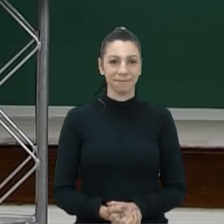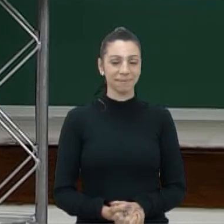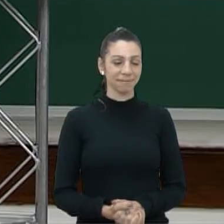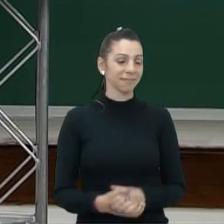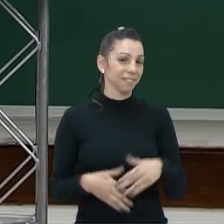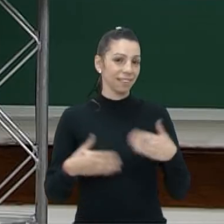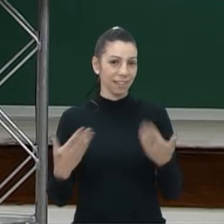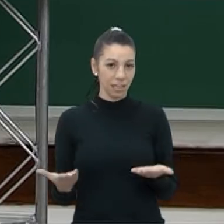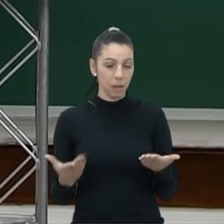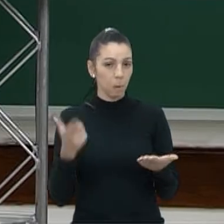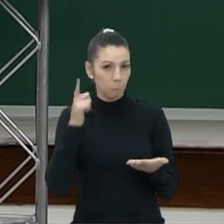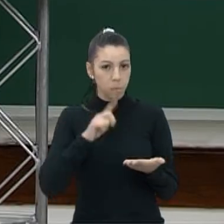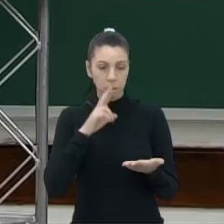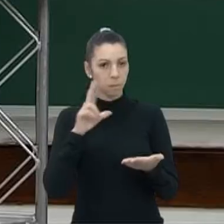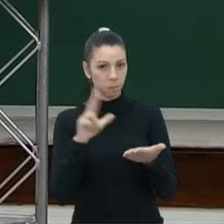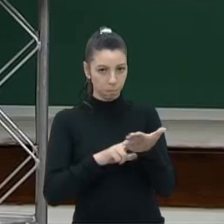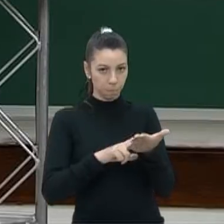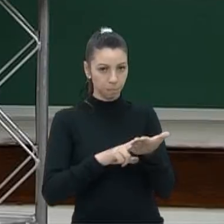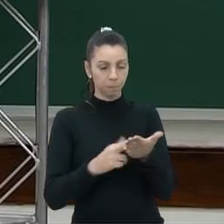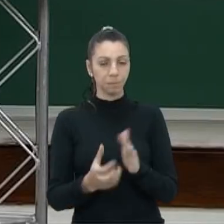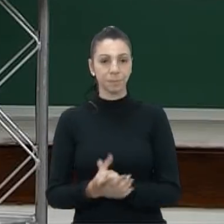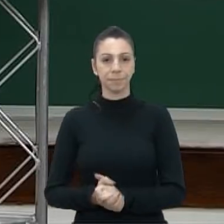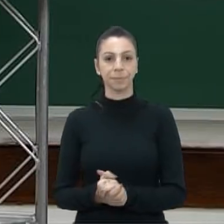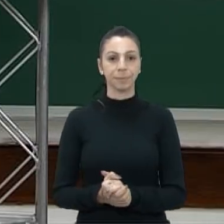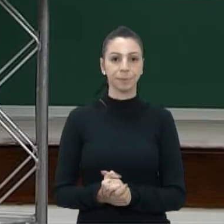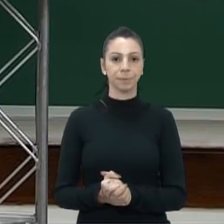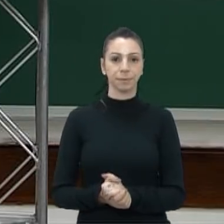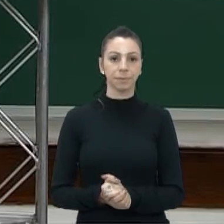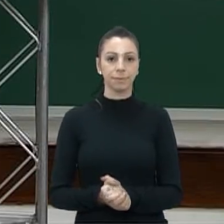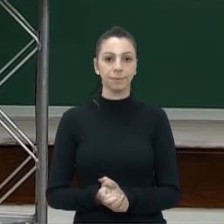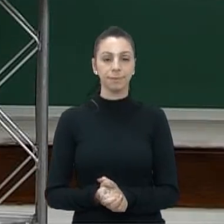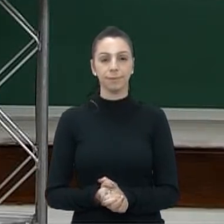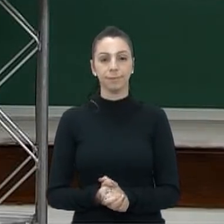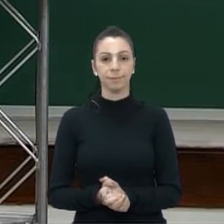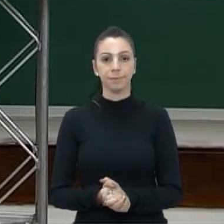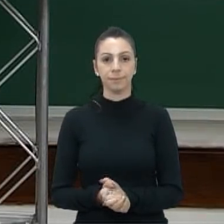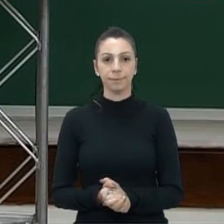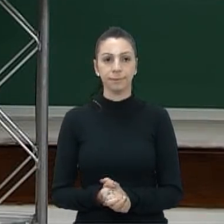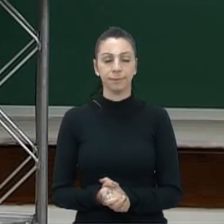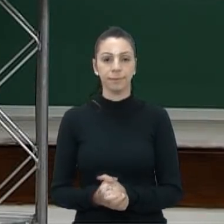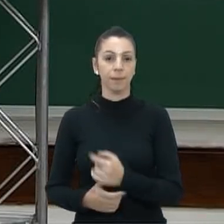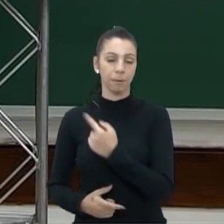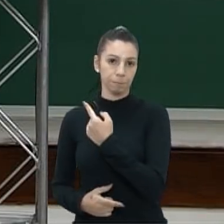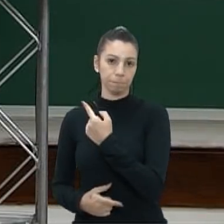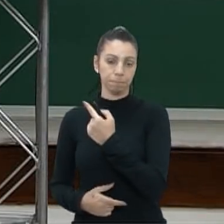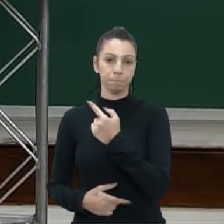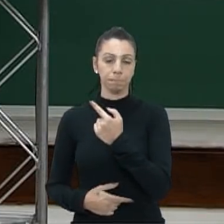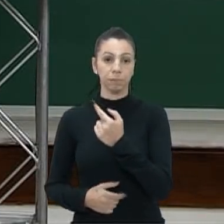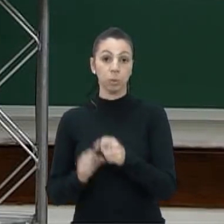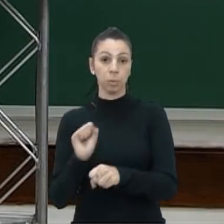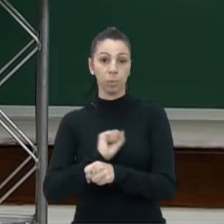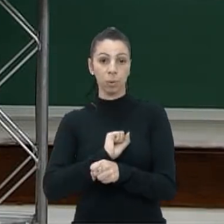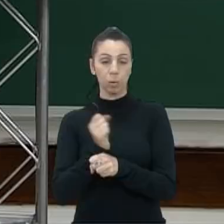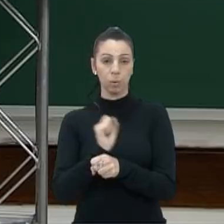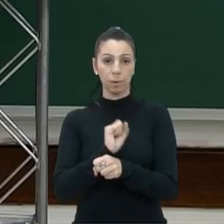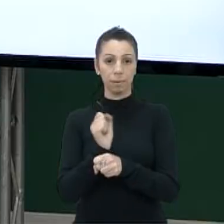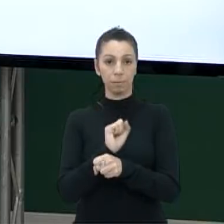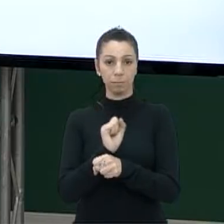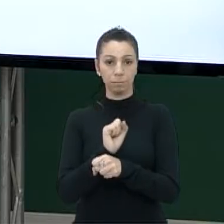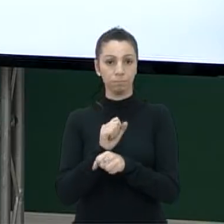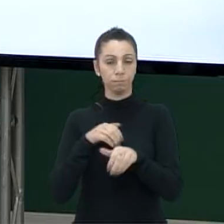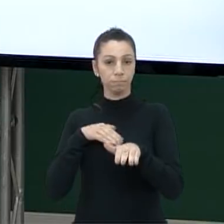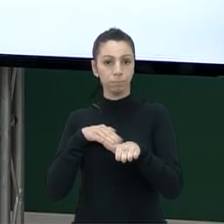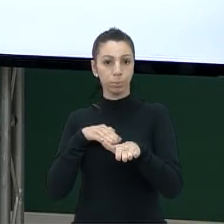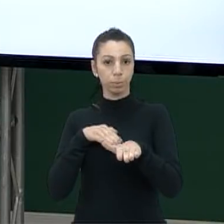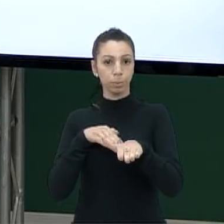E aí, pessoal, conseguiu resolver a questão? Vamos lá. Então, nesse caso, o veículo fazendo a curva, né? Nós temos uma